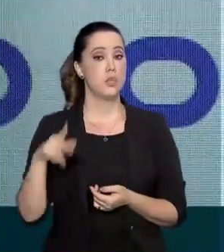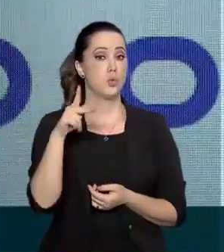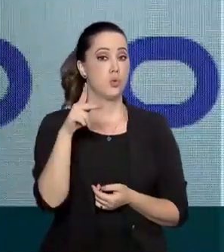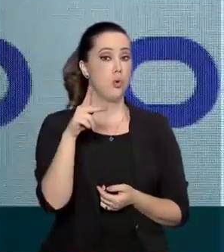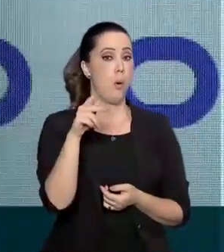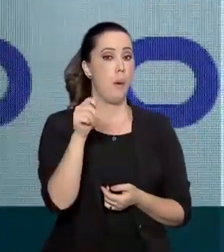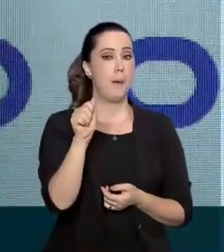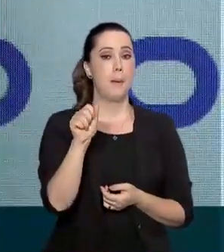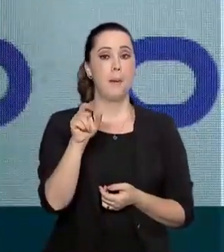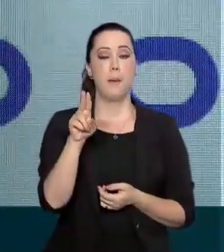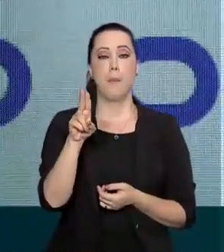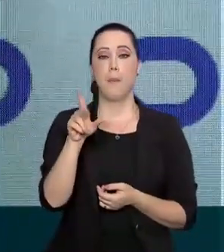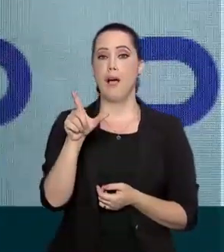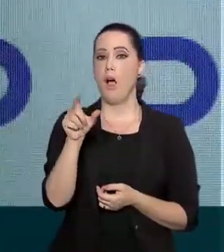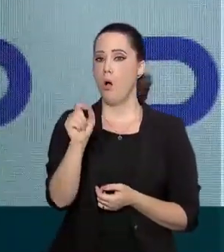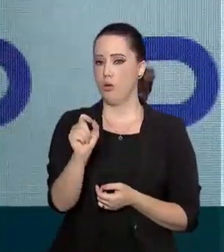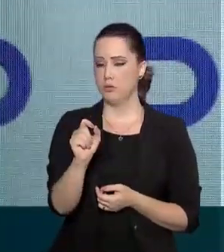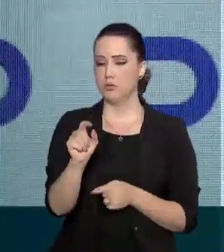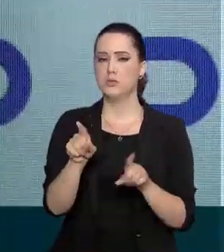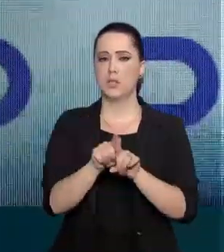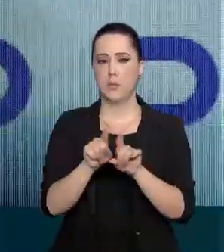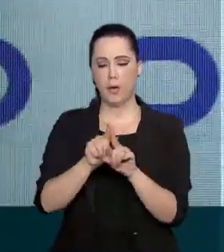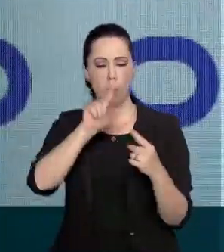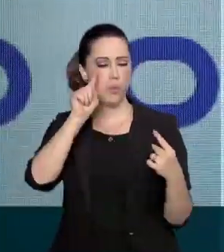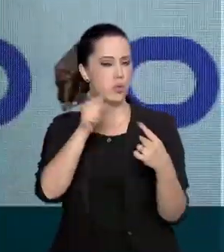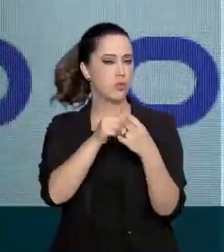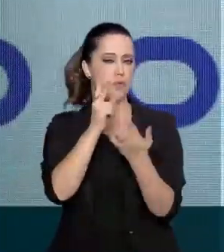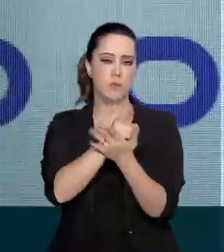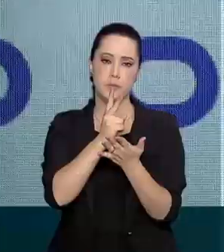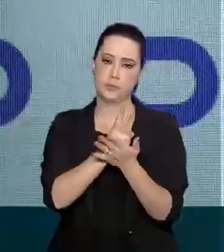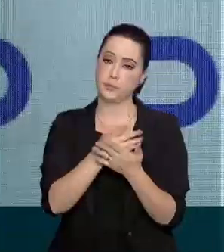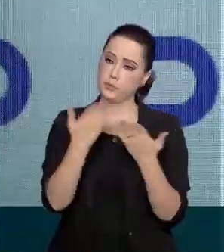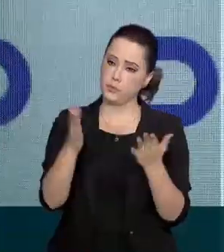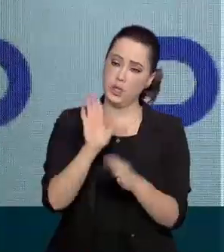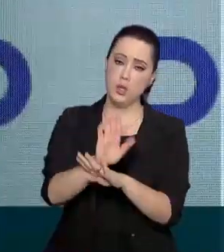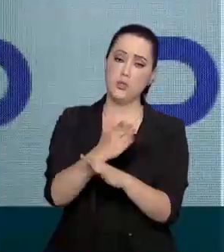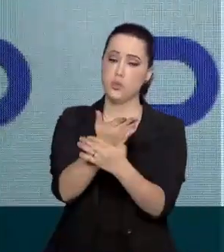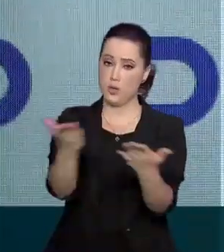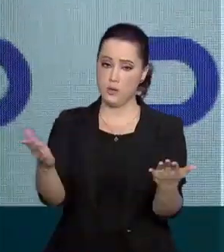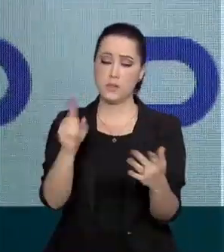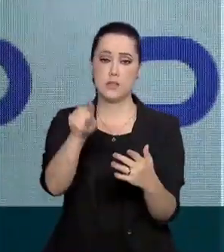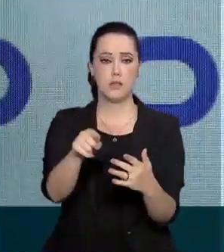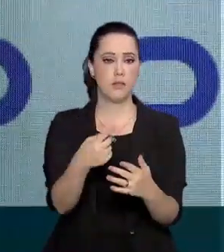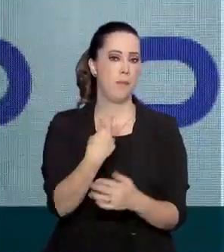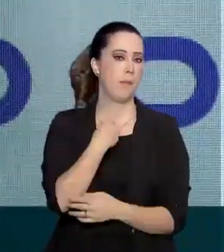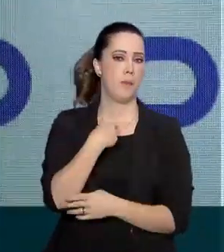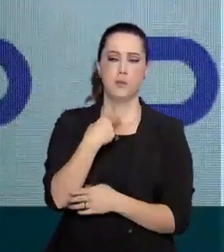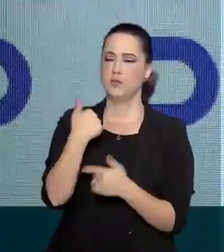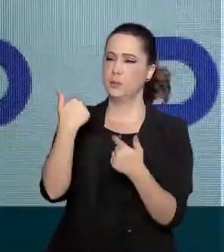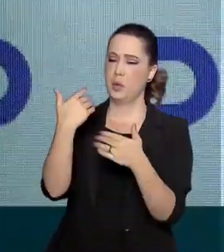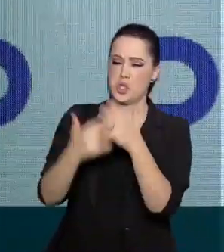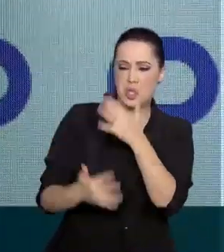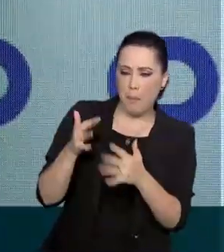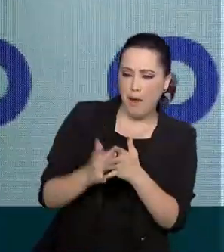ministros. A maior contribuição que nós podemos dar aos senhores é não interferir em seu